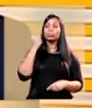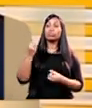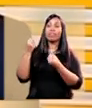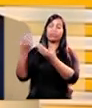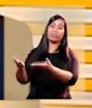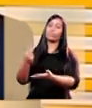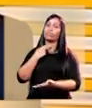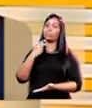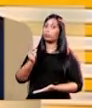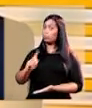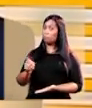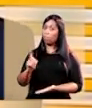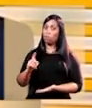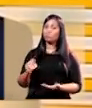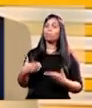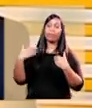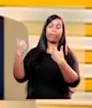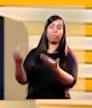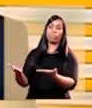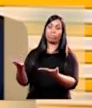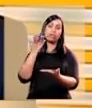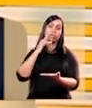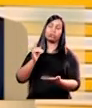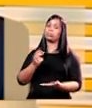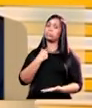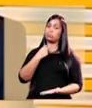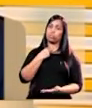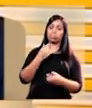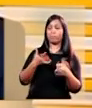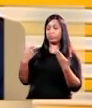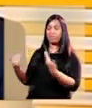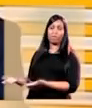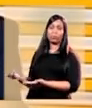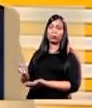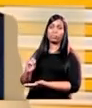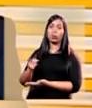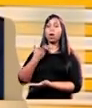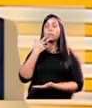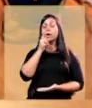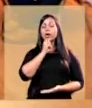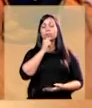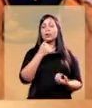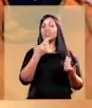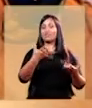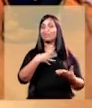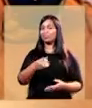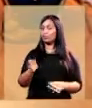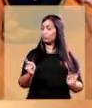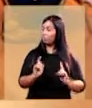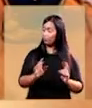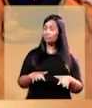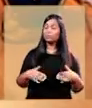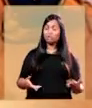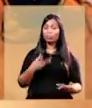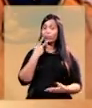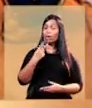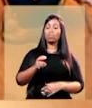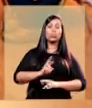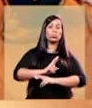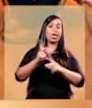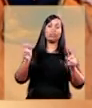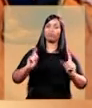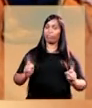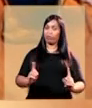pode devolver. Não existe devolução de crianças. Por quê? Porque pai e mãe não devolvem. Não devolve o filho, né? Então, repito,